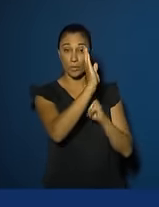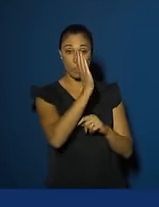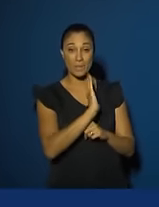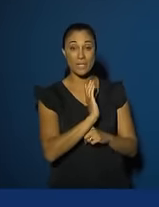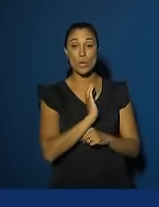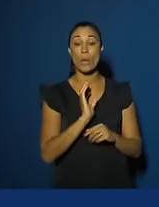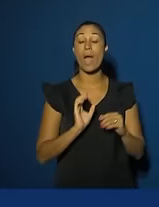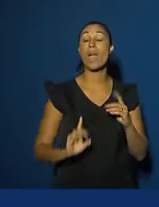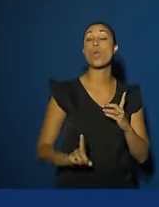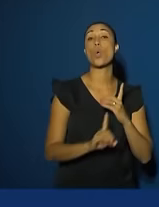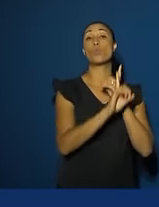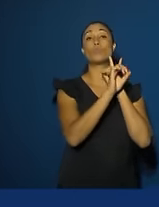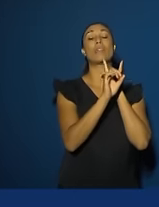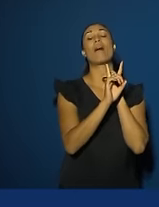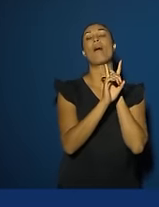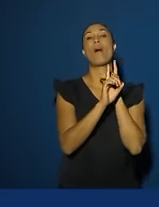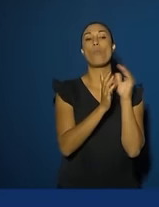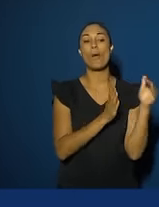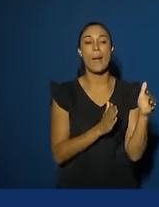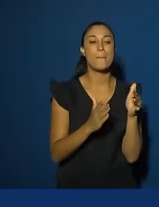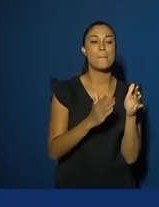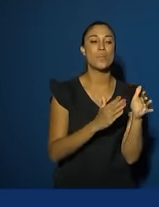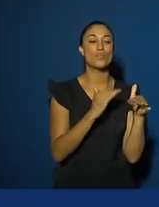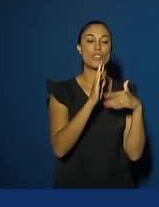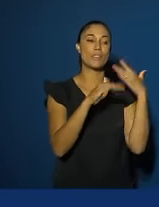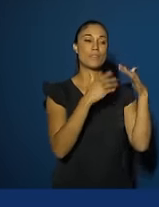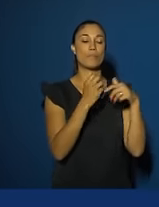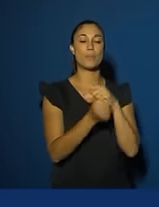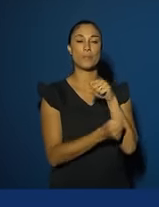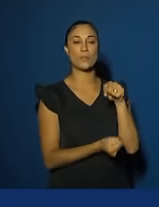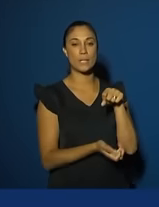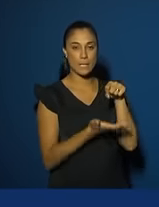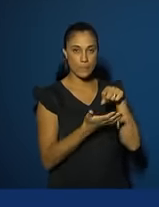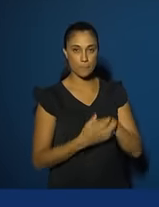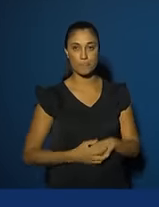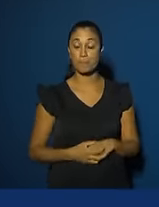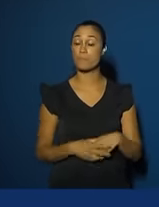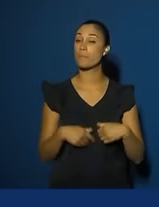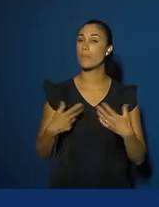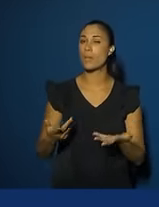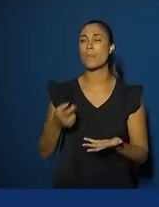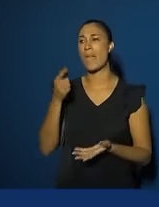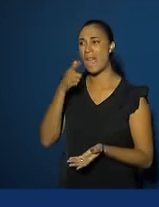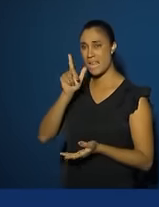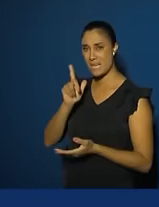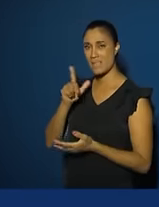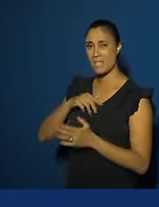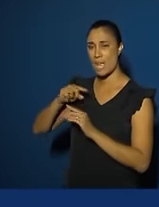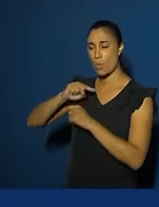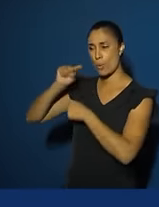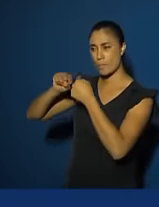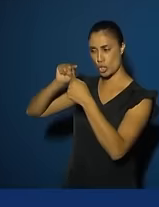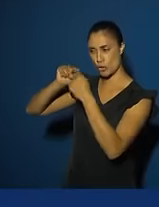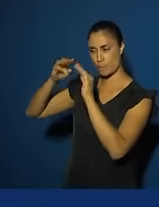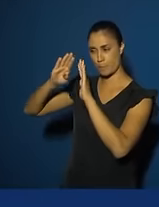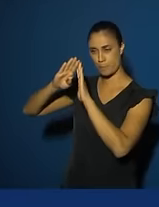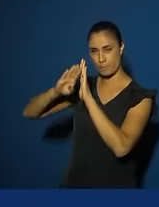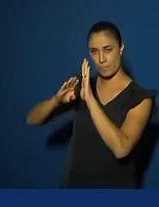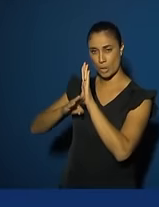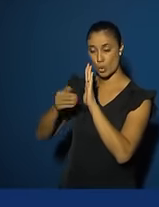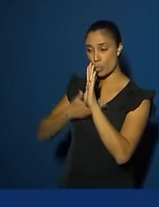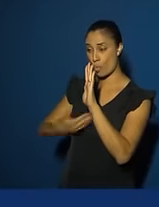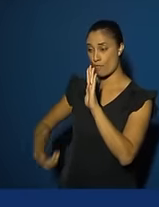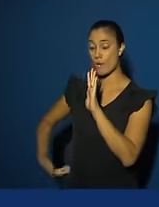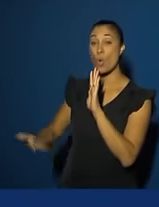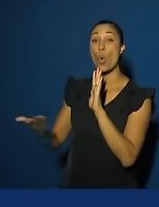de desenvolvimento sustentável vou uma o o o que era uma meta do governo né Hoje é uma